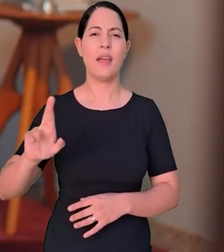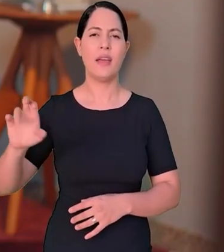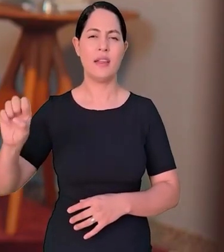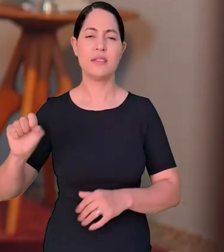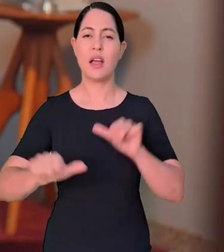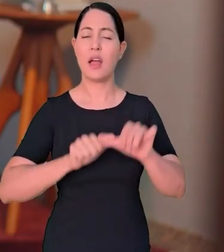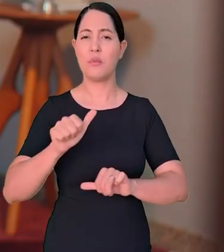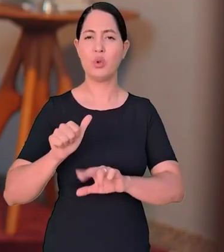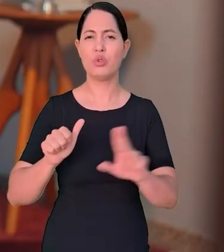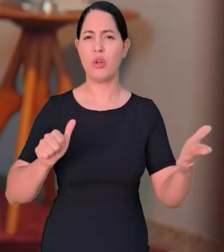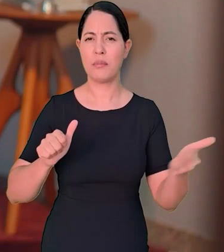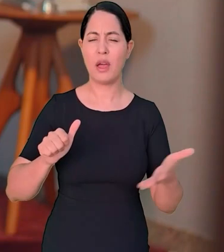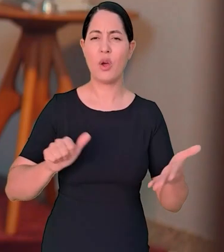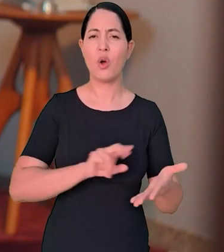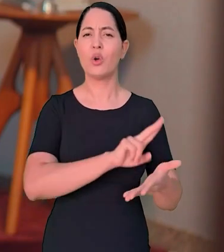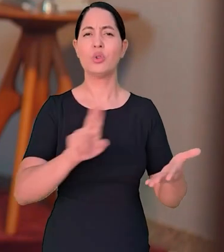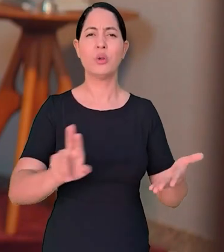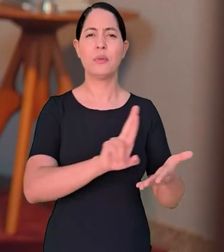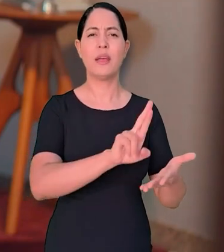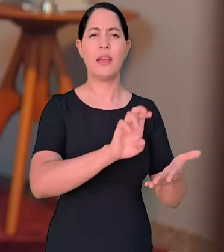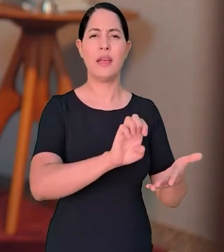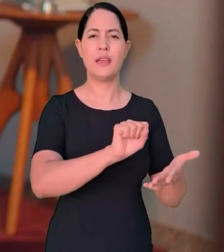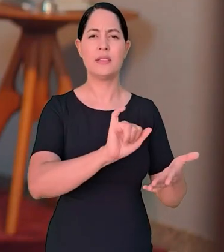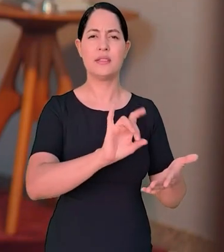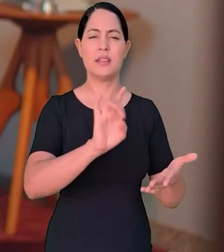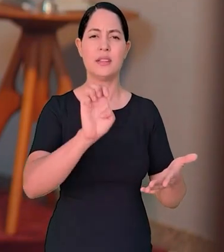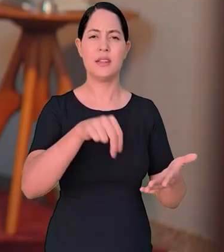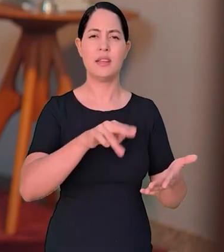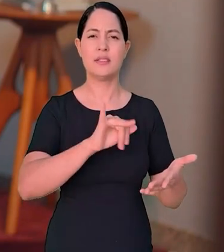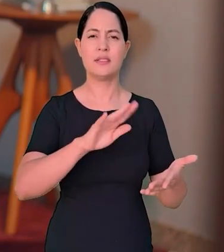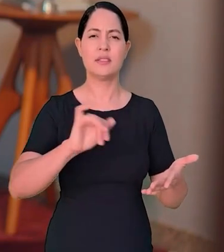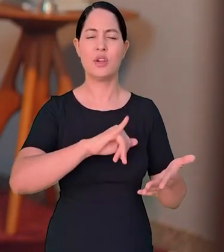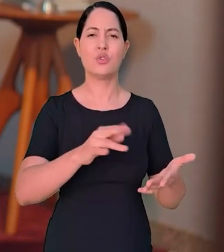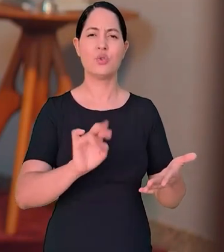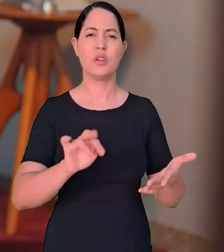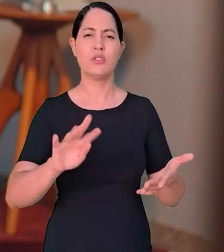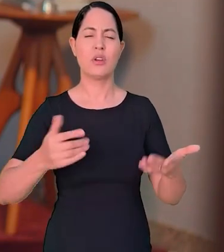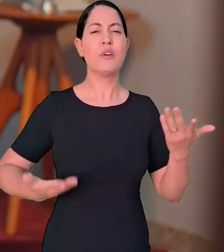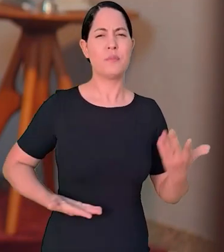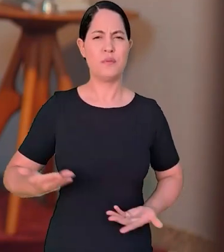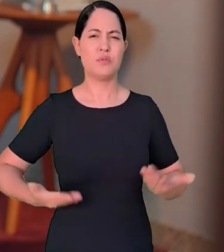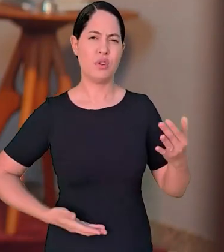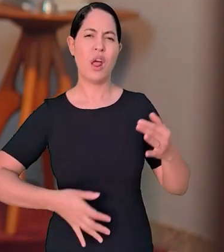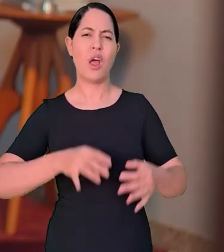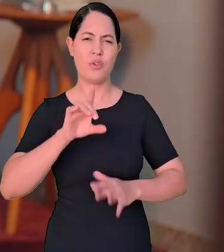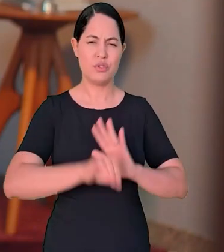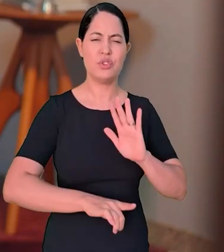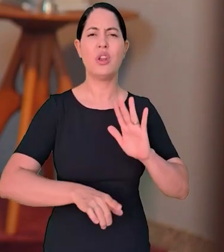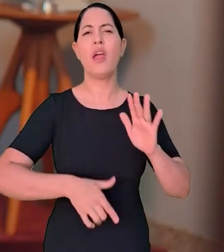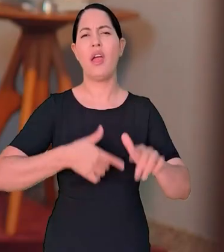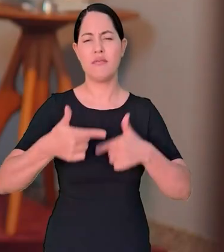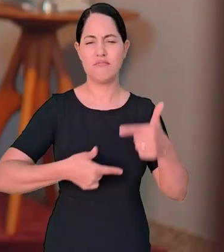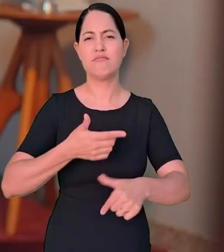focado exatamente nisso, tanto para estudantes, mas principalmente para advogados em início de carreira, que ainda não estão sedimentados no mercado, que ainda